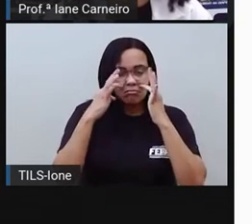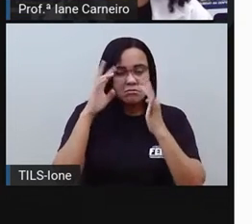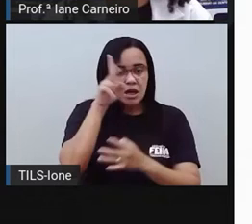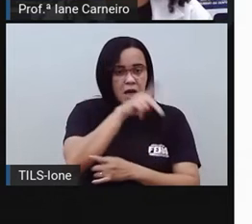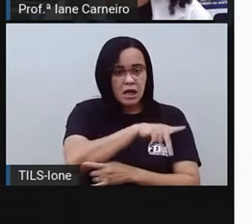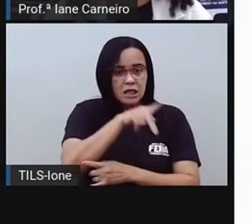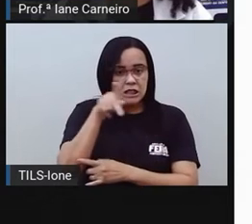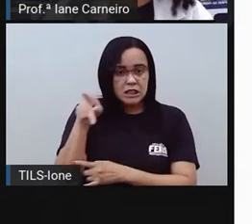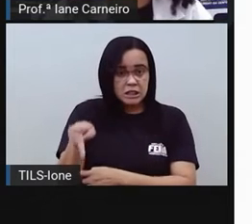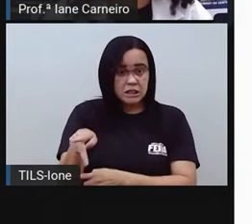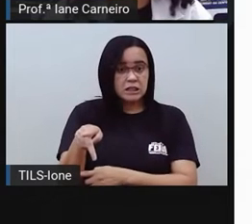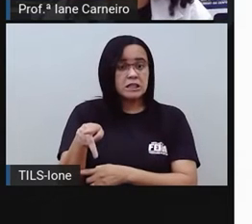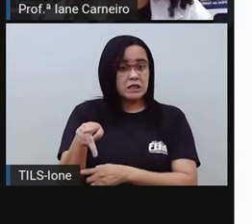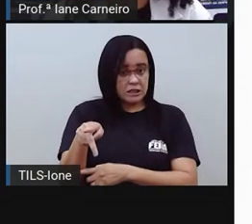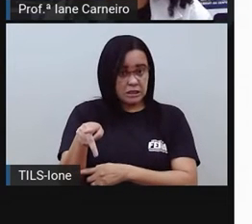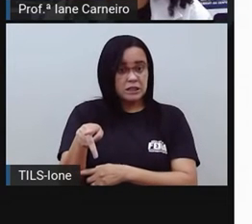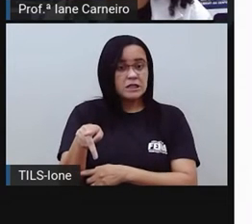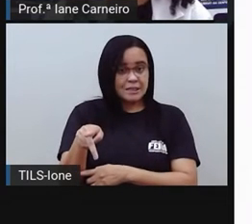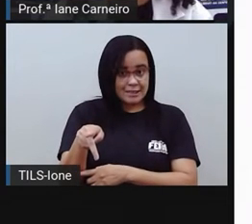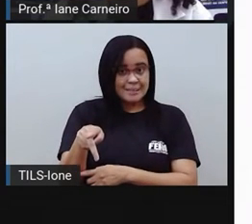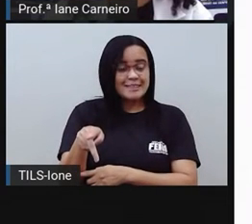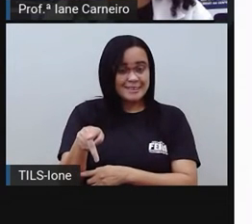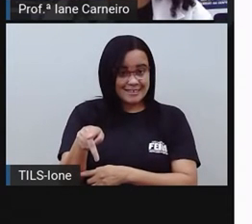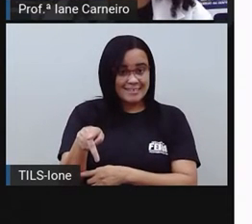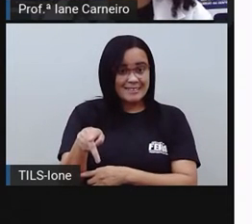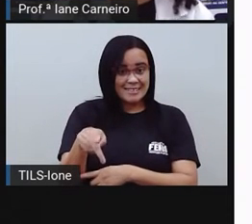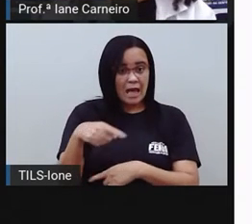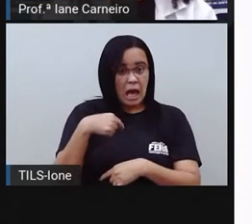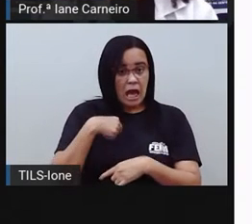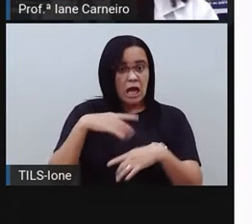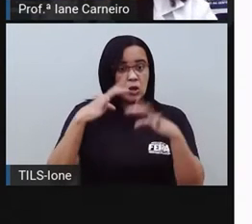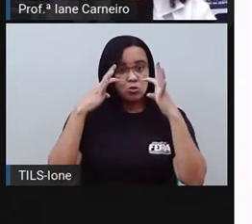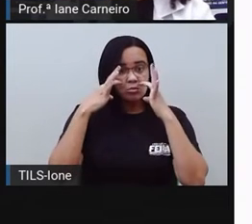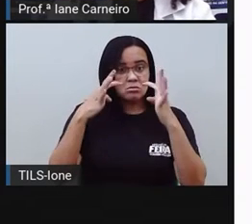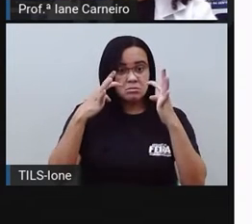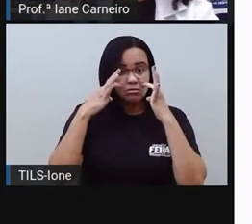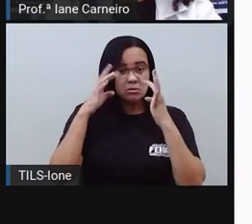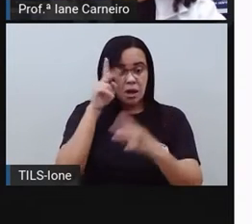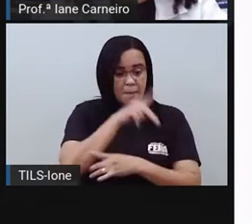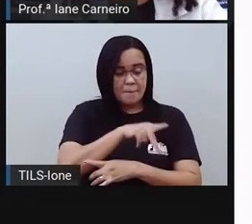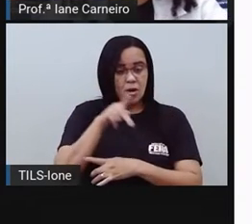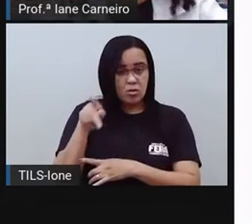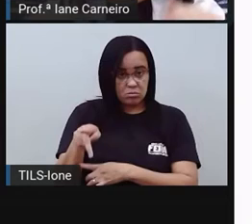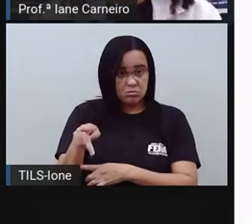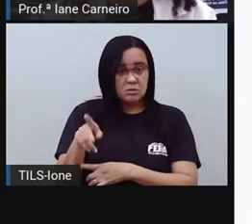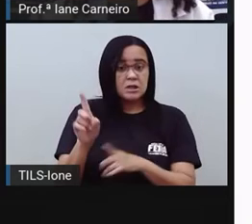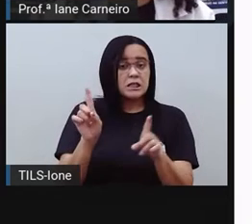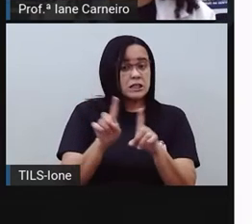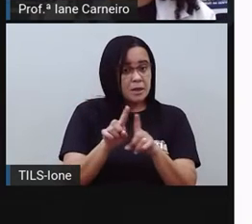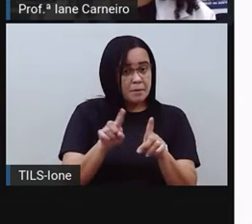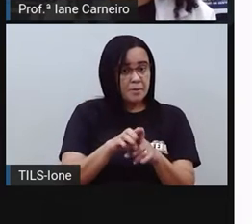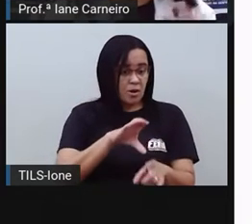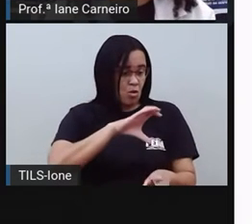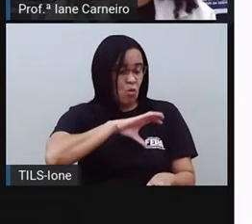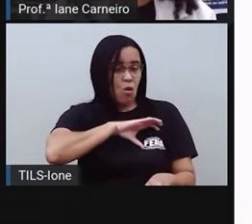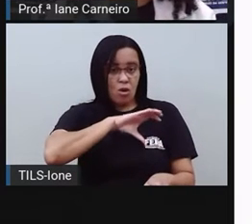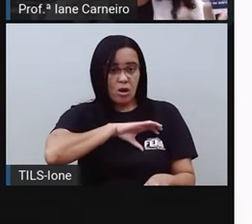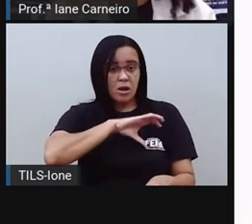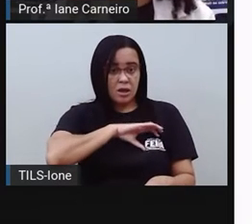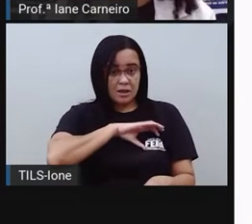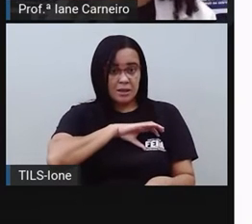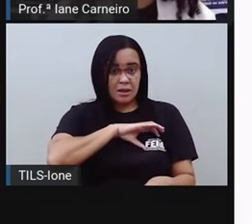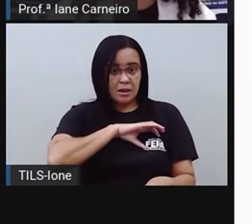ouvir com atenção, seus colegas também. Às vezes, né? A Pró está fazendo ali uma socialização de uma atividade, aí o colega